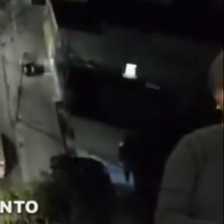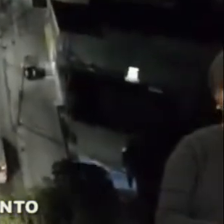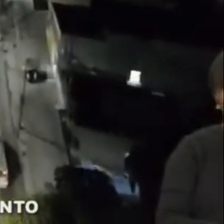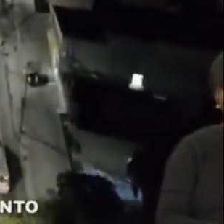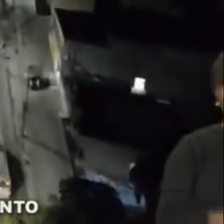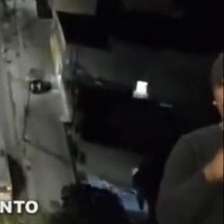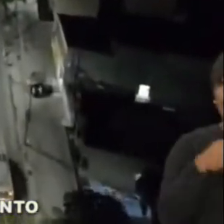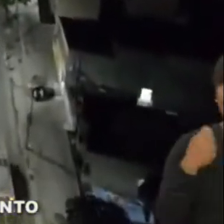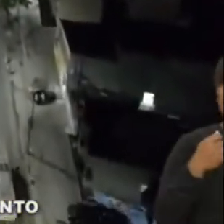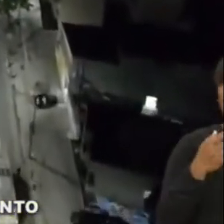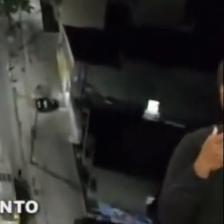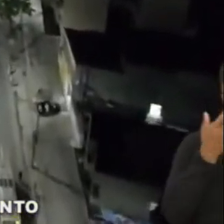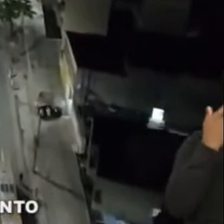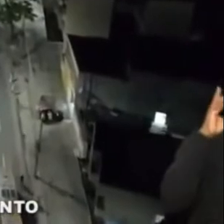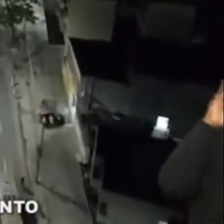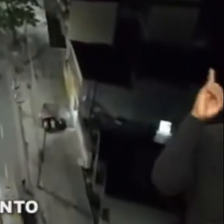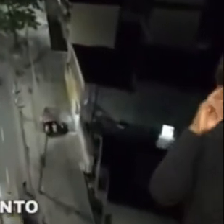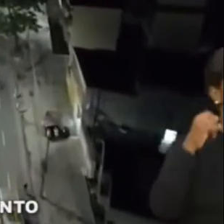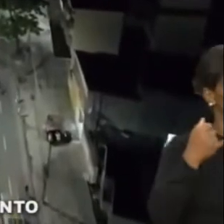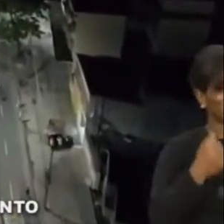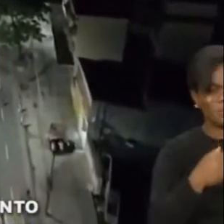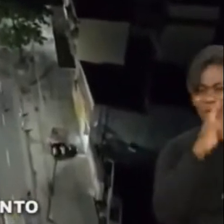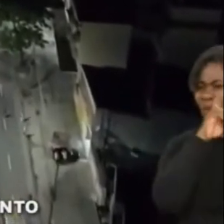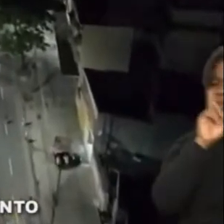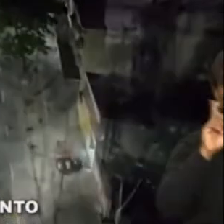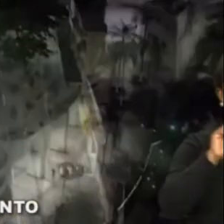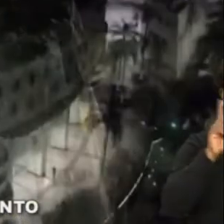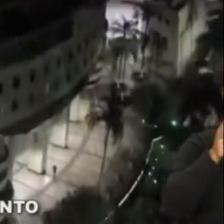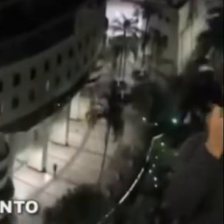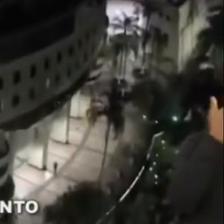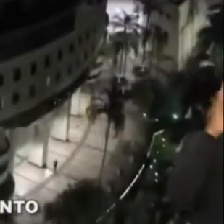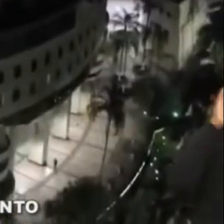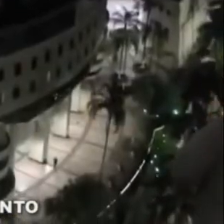Tema Deus, tema, não brinque com Deus, tema.